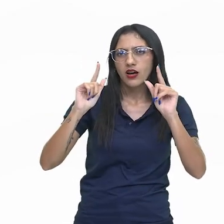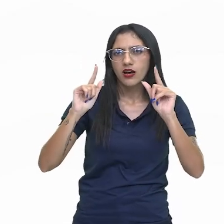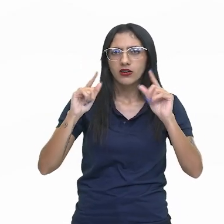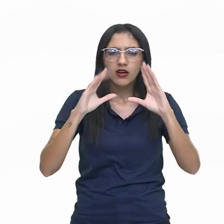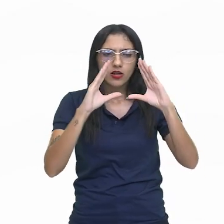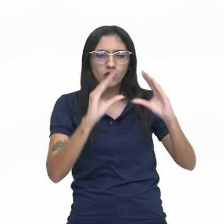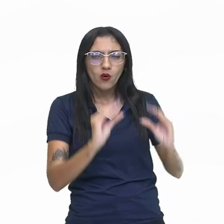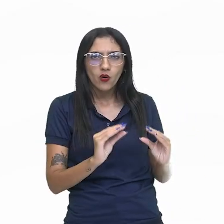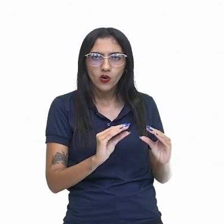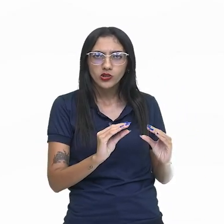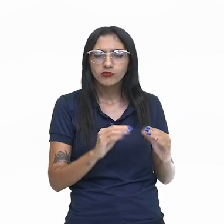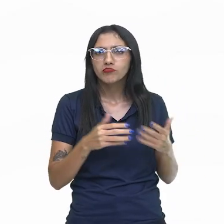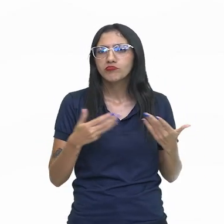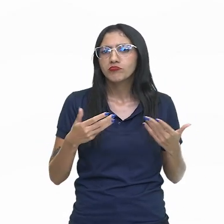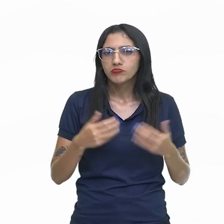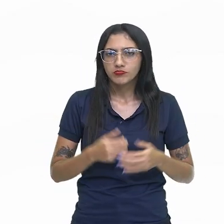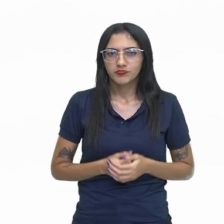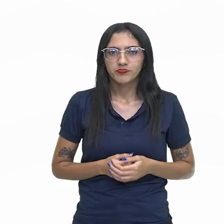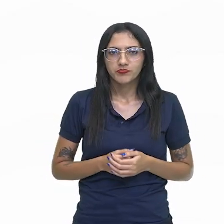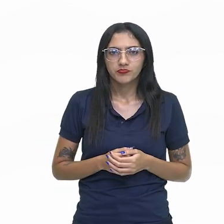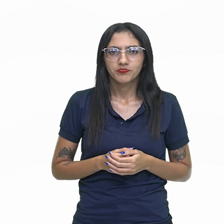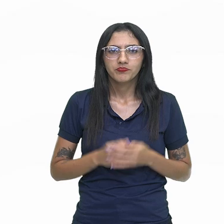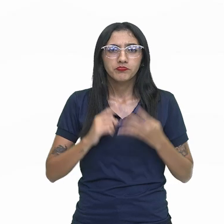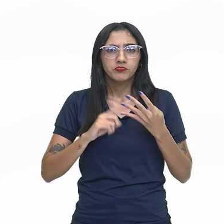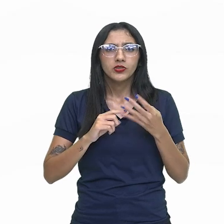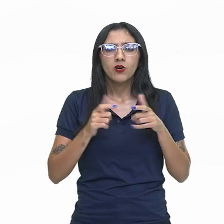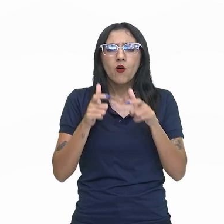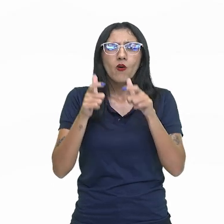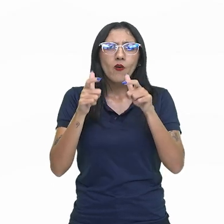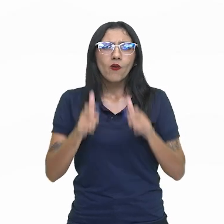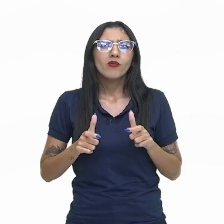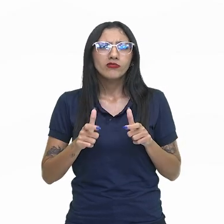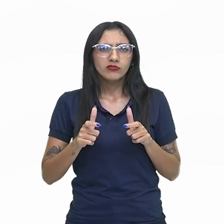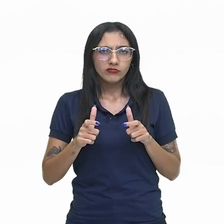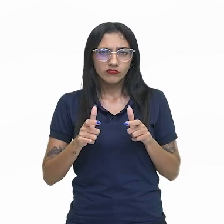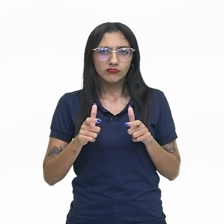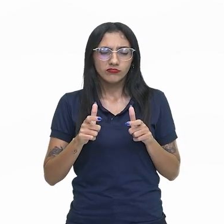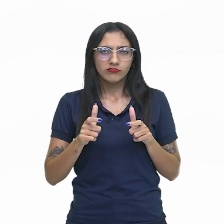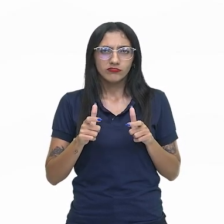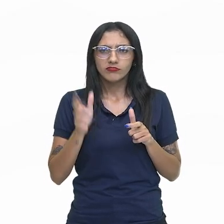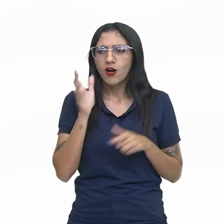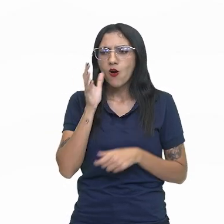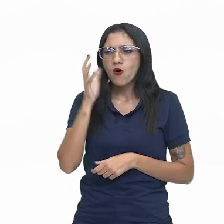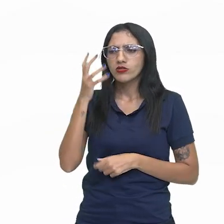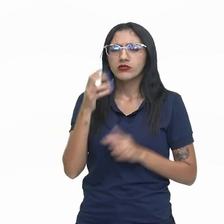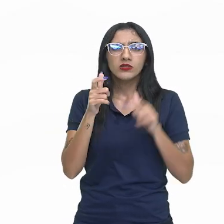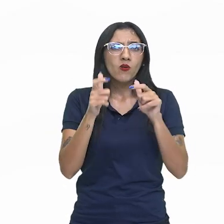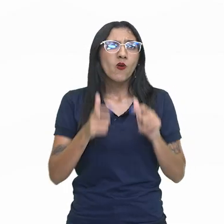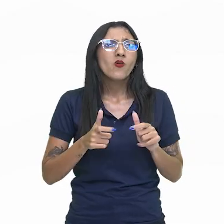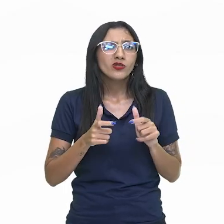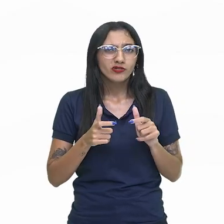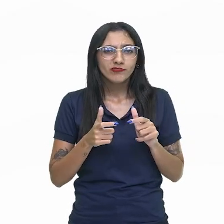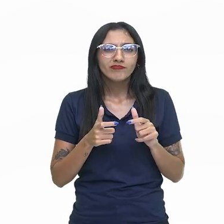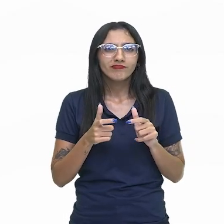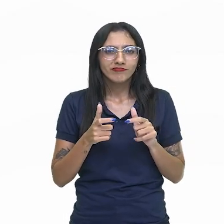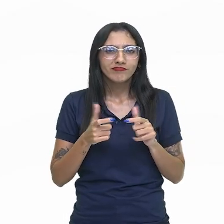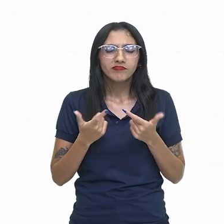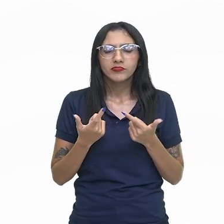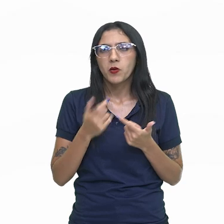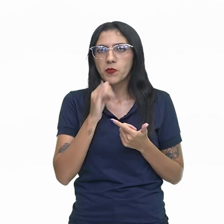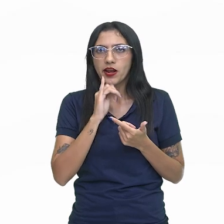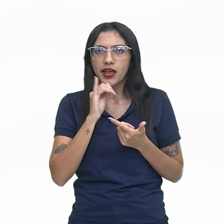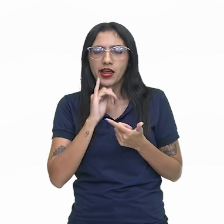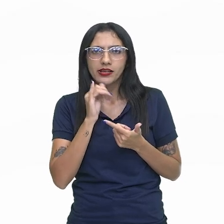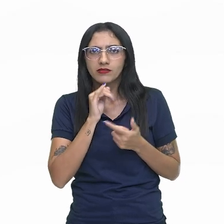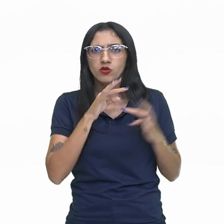noite. Onde aconteceu? Onde aconteceram os fatos? Né? Aconteceu